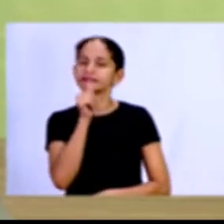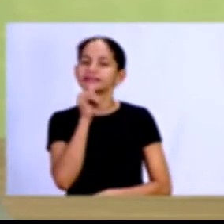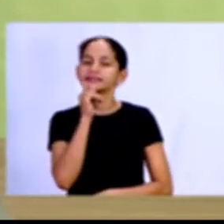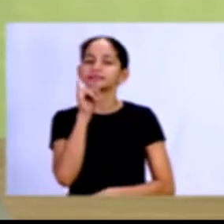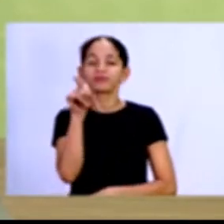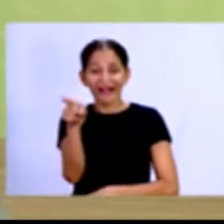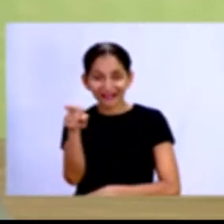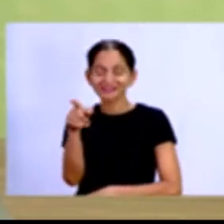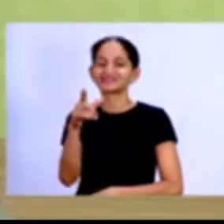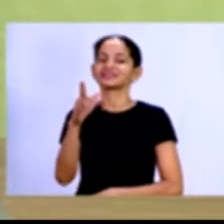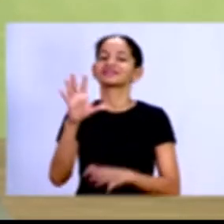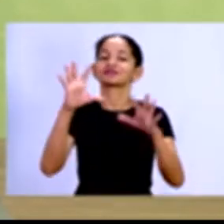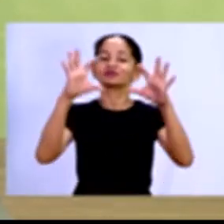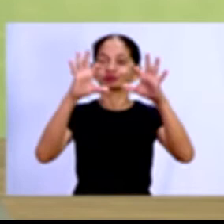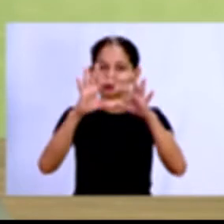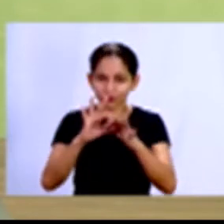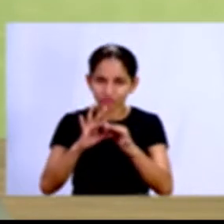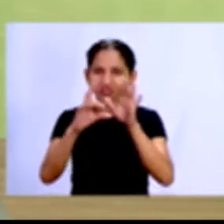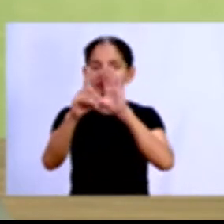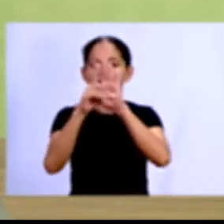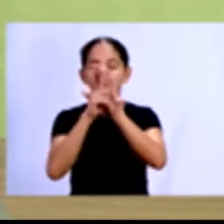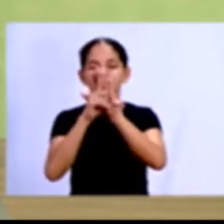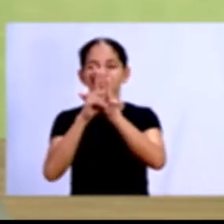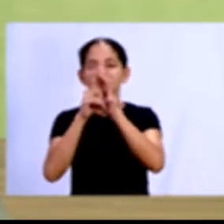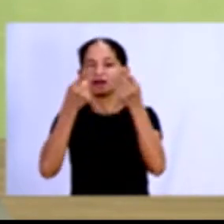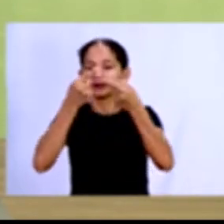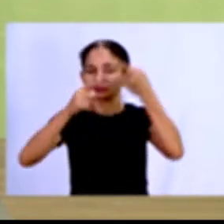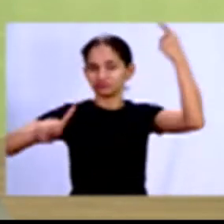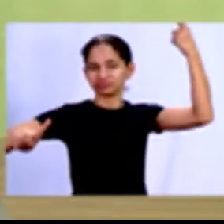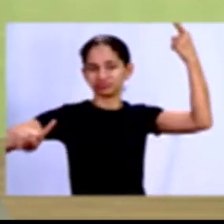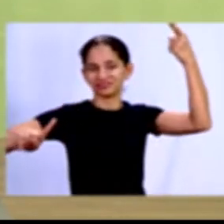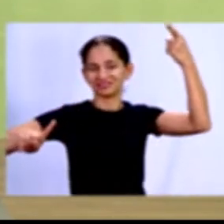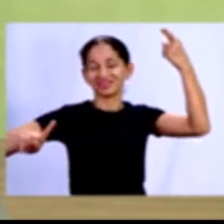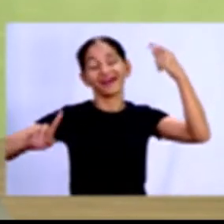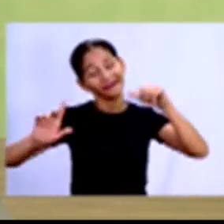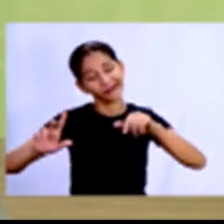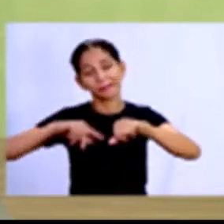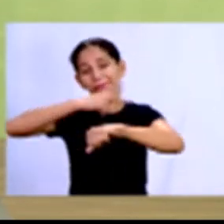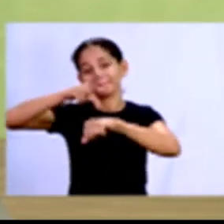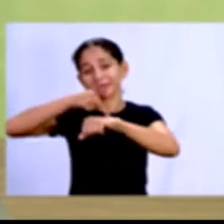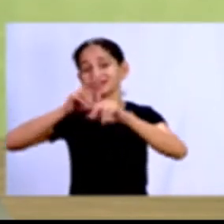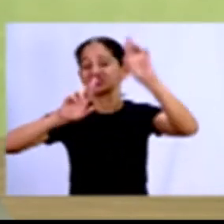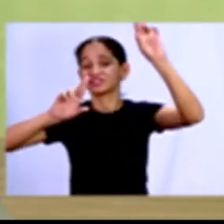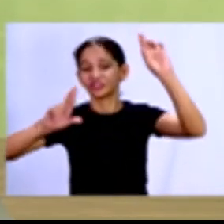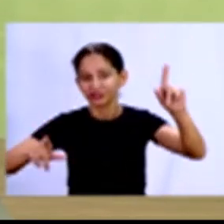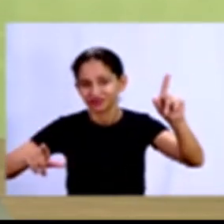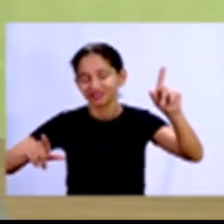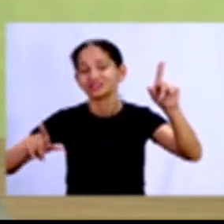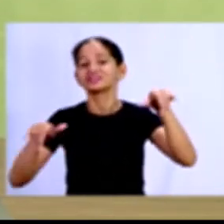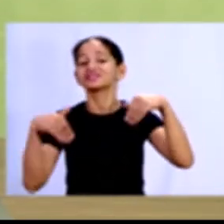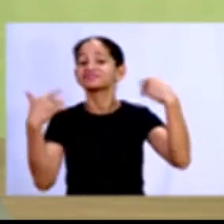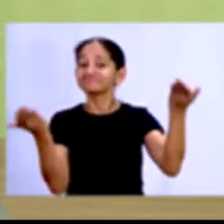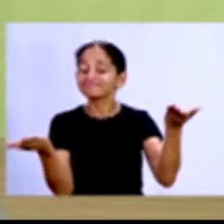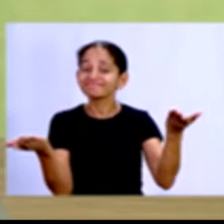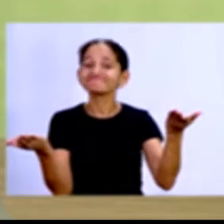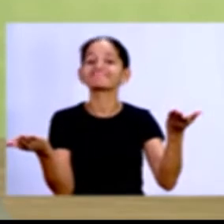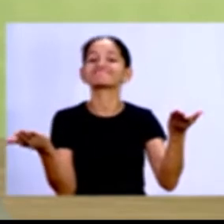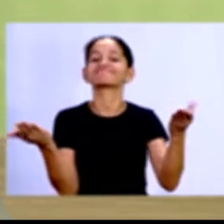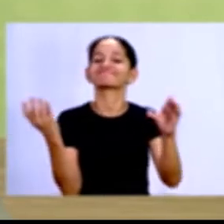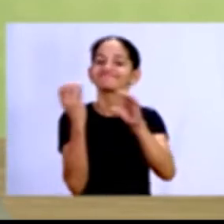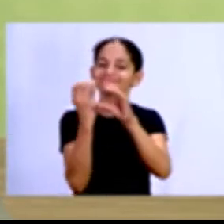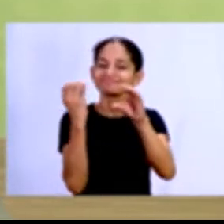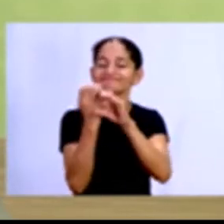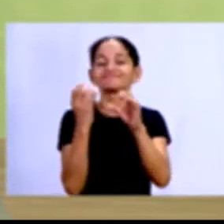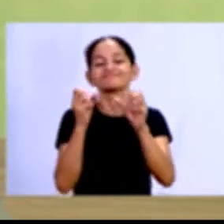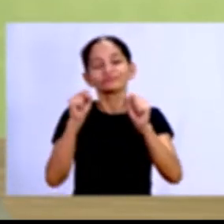Entra nesse contexto, mas aí já é legislação internacional, né? Porque aqui a legislação interna do Brasil com